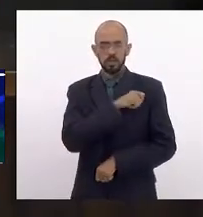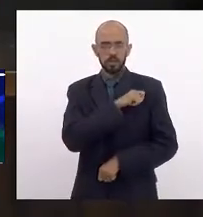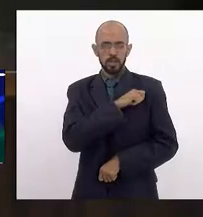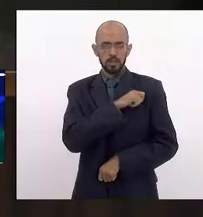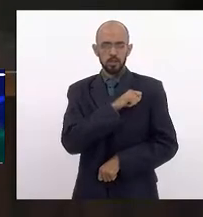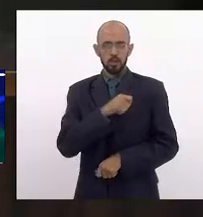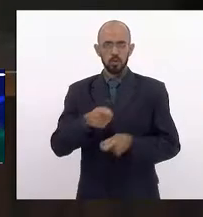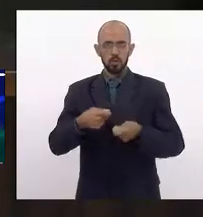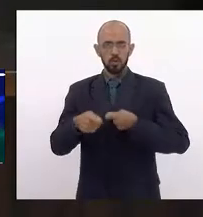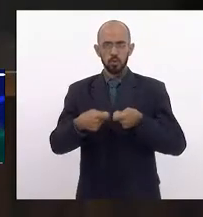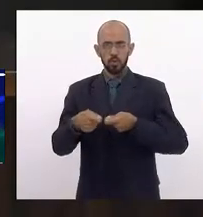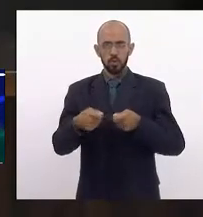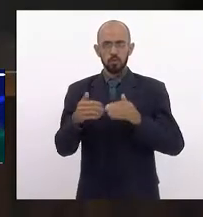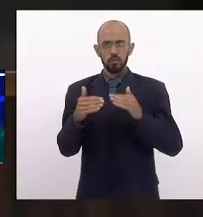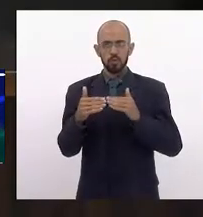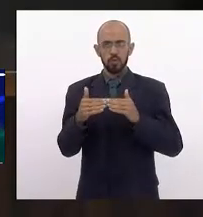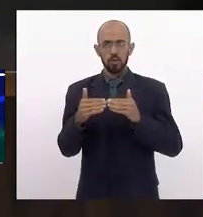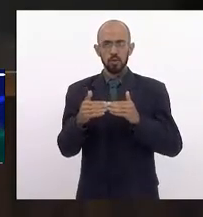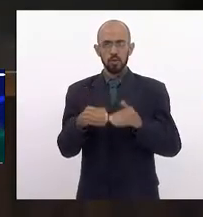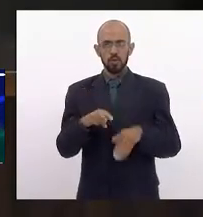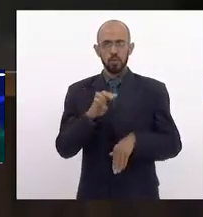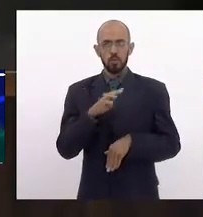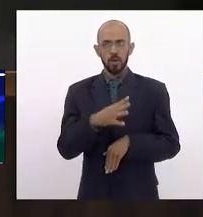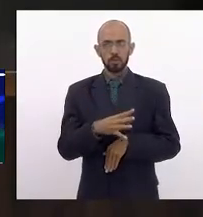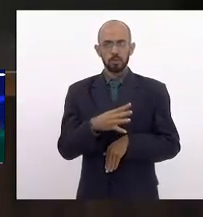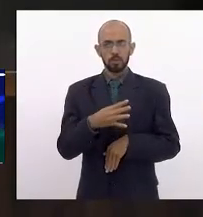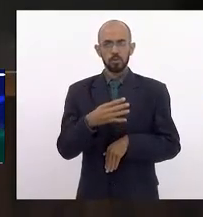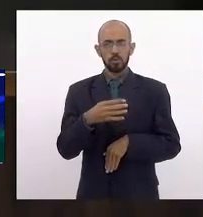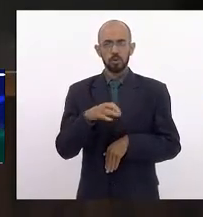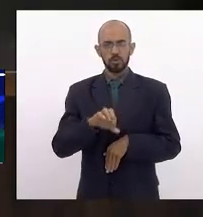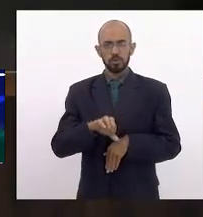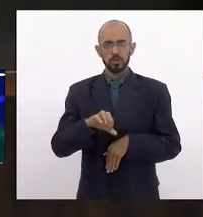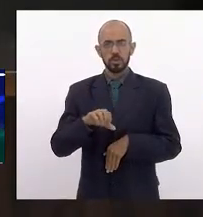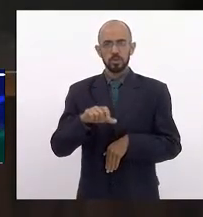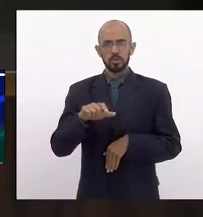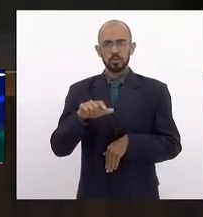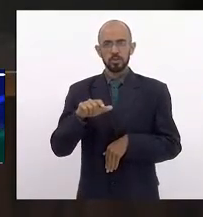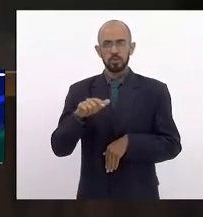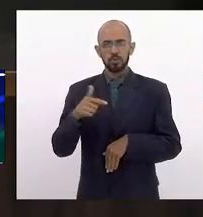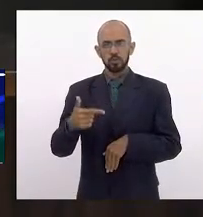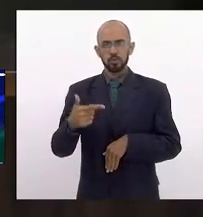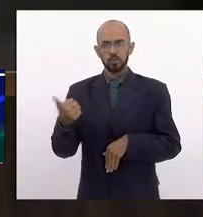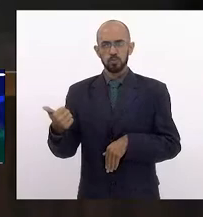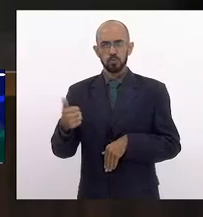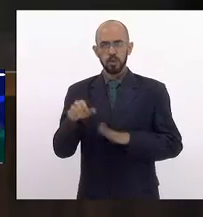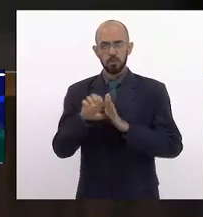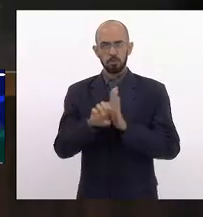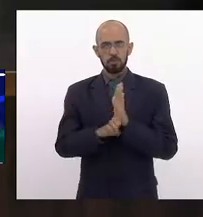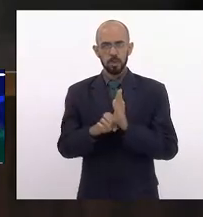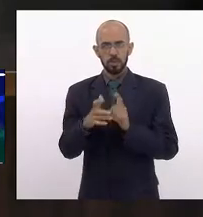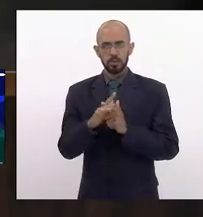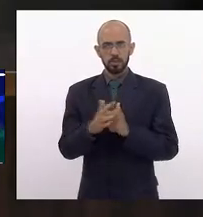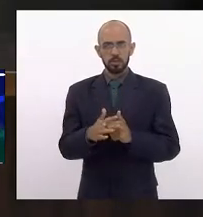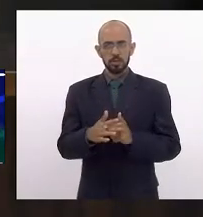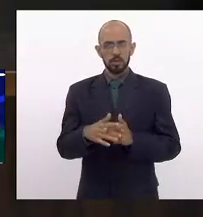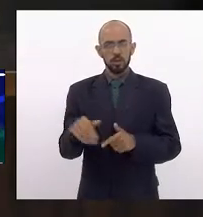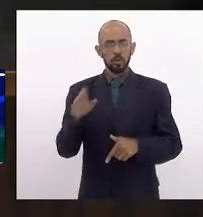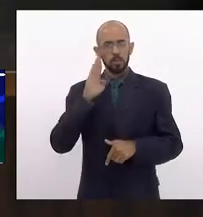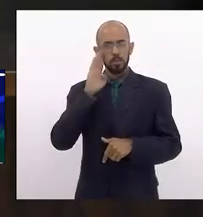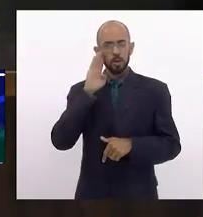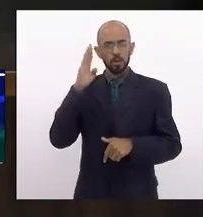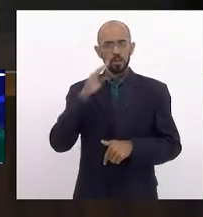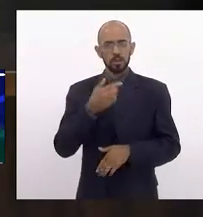controle favorável à 4.921 a emenda de 91. 31 por cento favorável como prioridade a